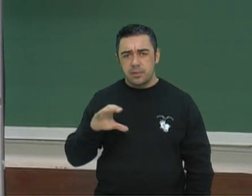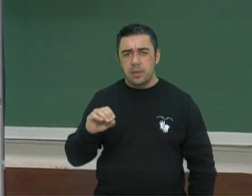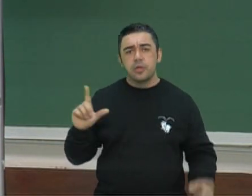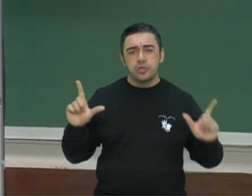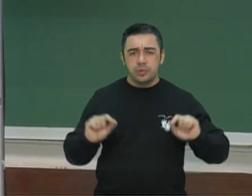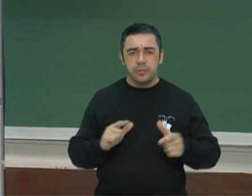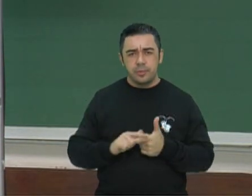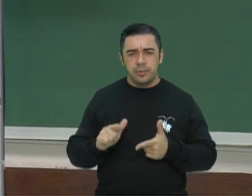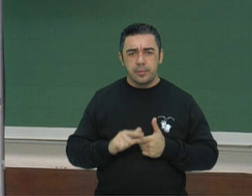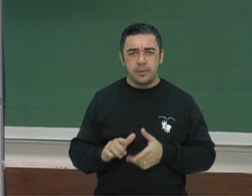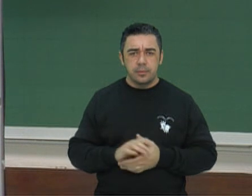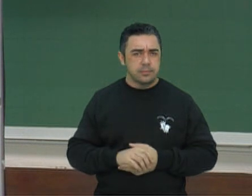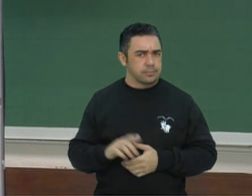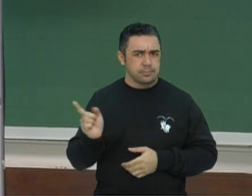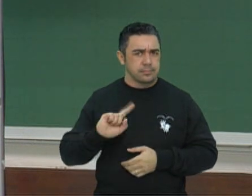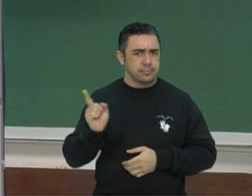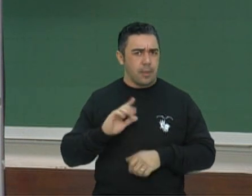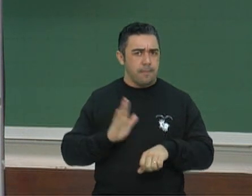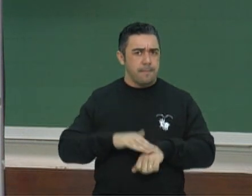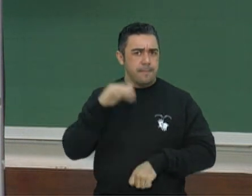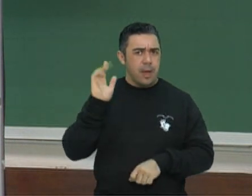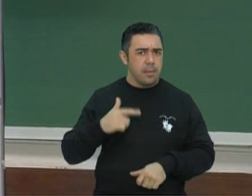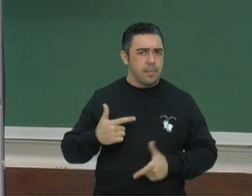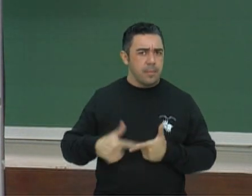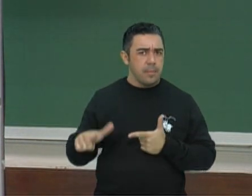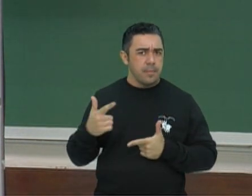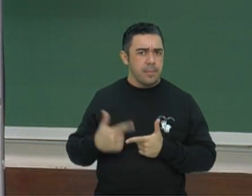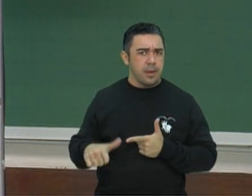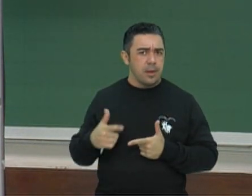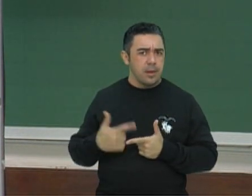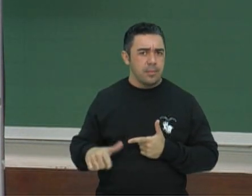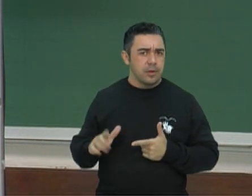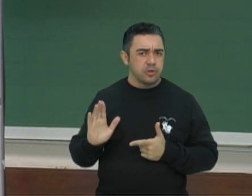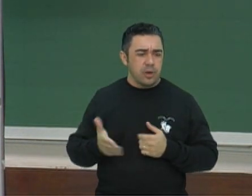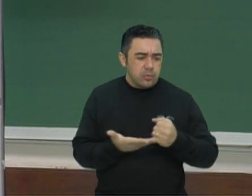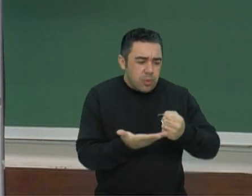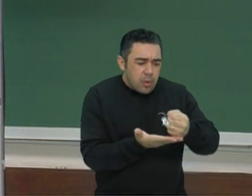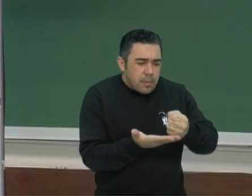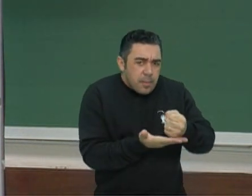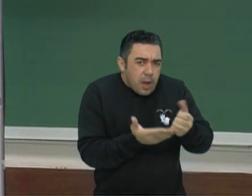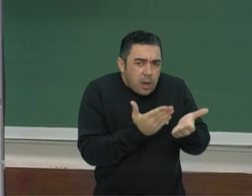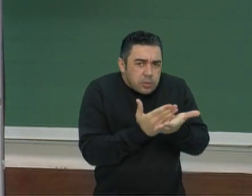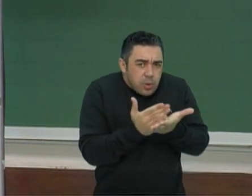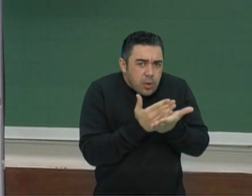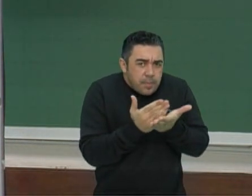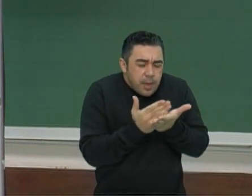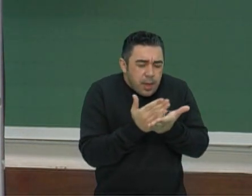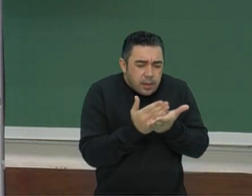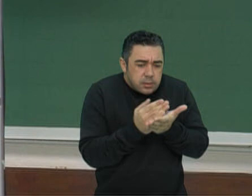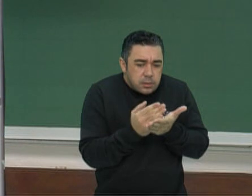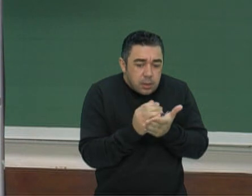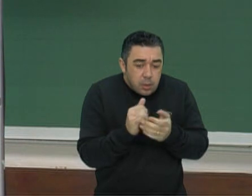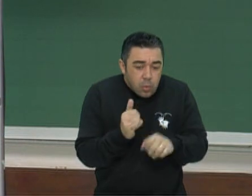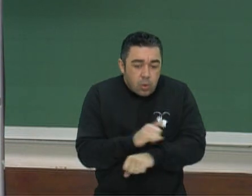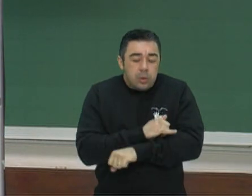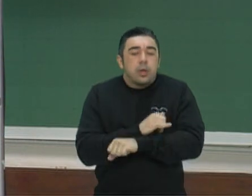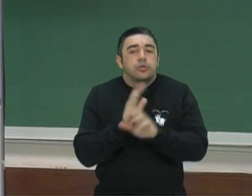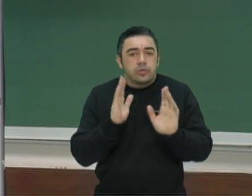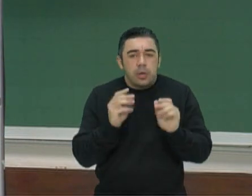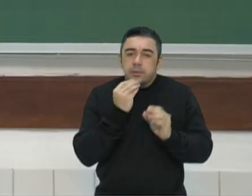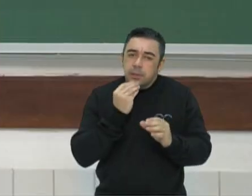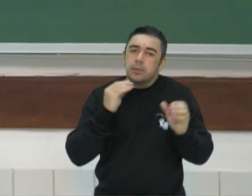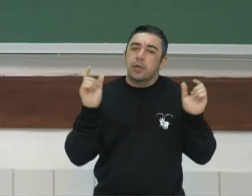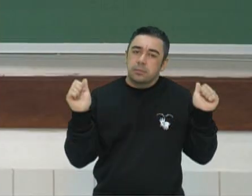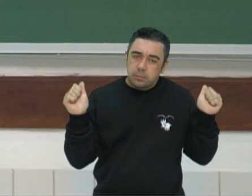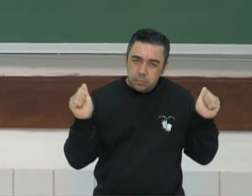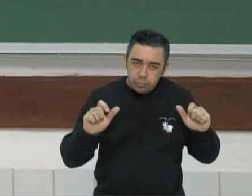diminuir os problemas. Pode aumentar, né? Porque você tem que, lá na base, lá quando já começa lá a dar os sinais de sobrepeso, já tem que